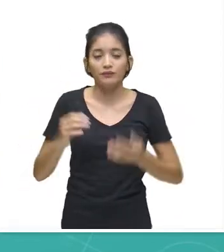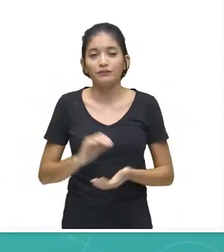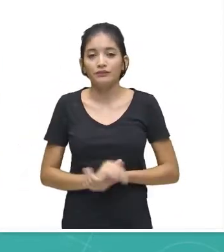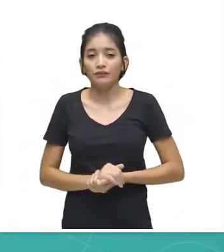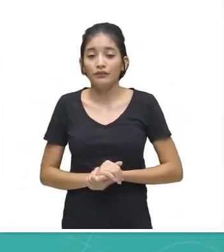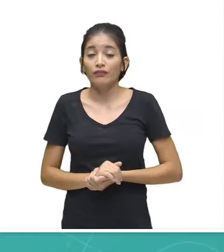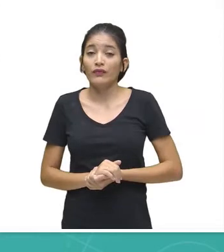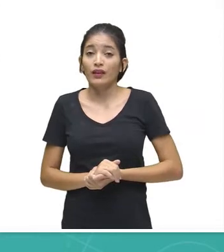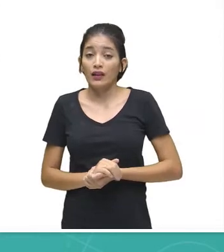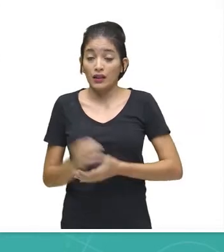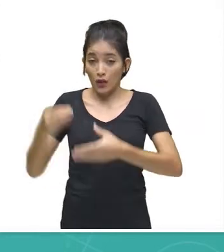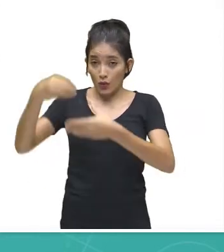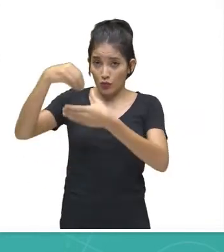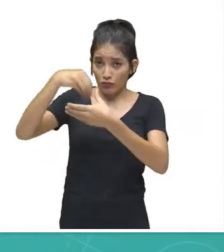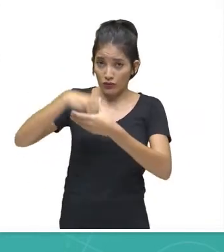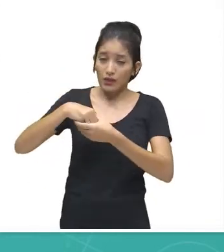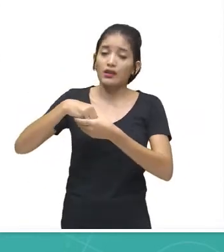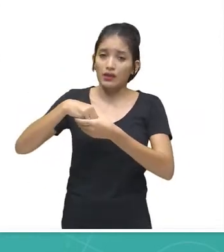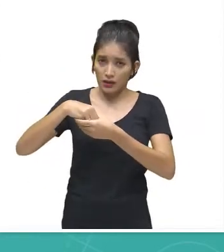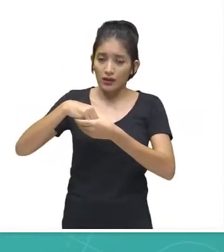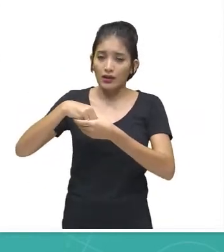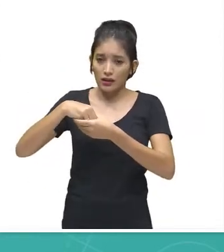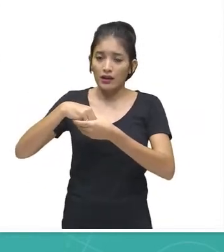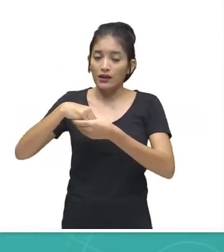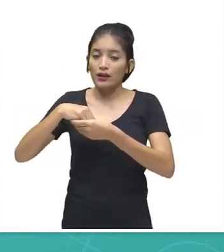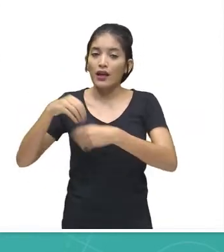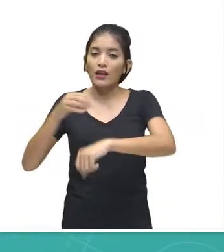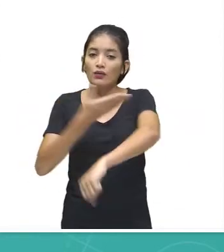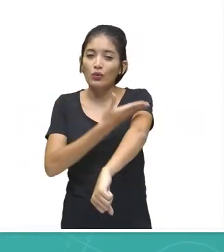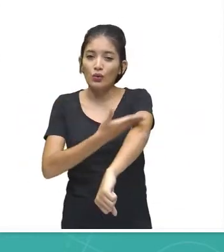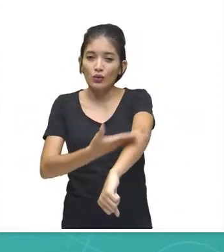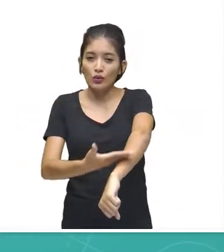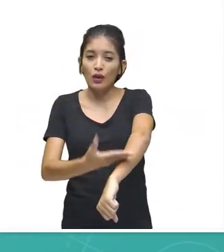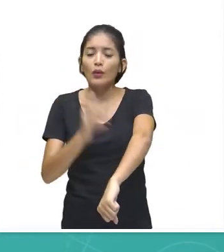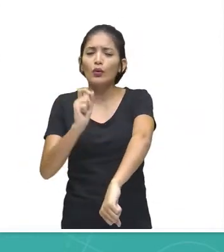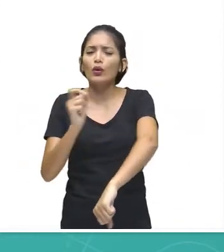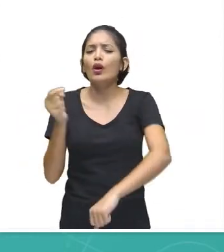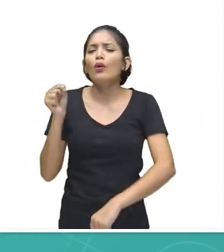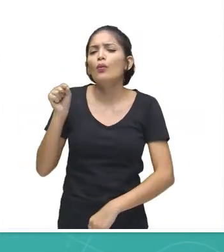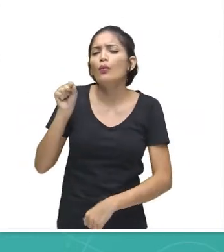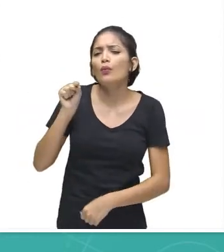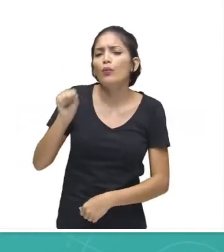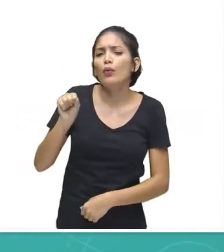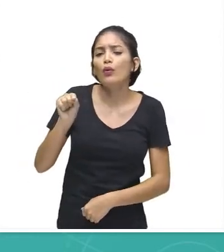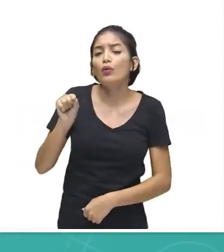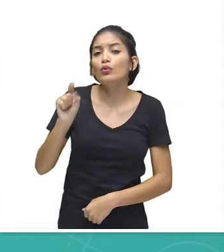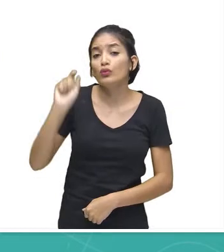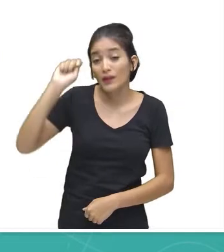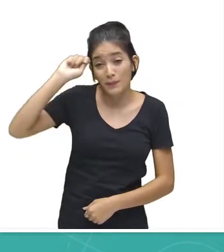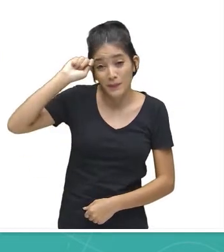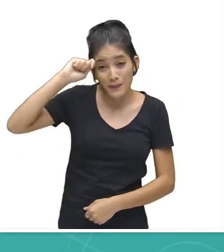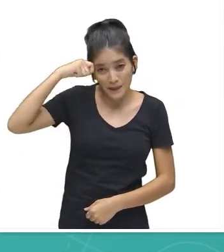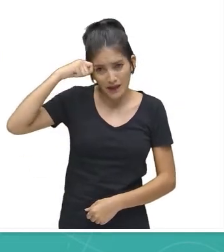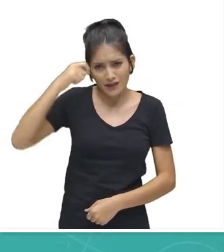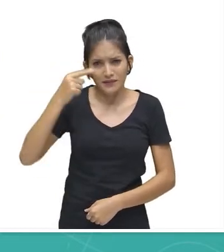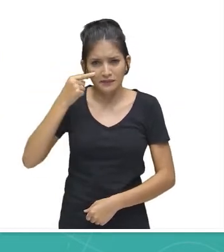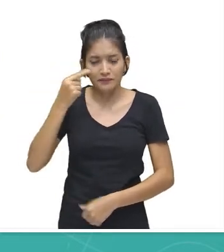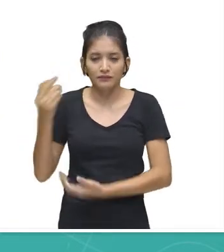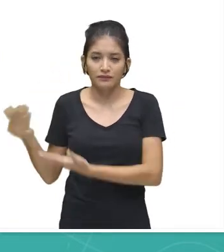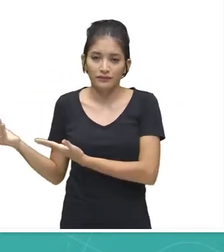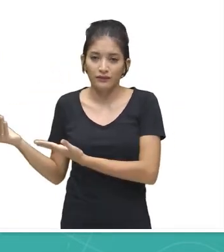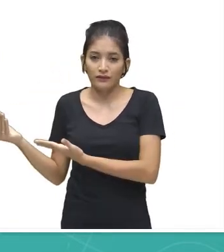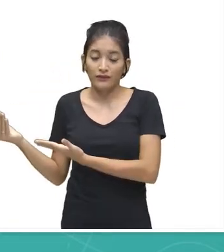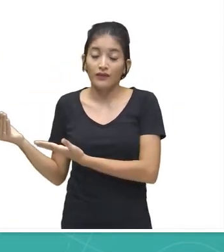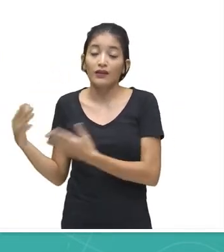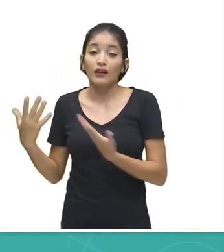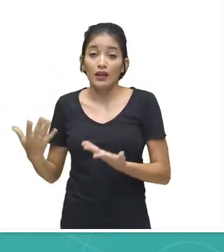parte branca, que representa o bem, existe aí um pontinho escuro, estão vendo? E dentro da